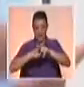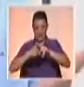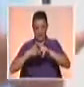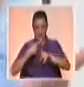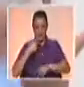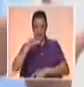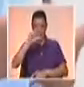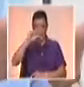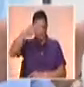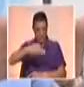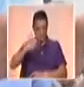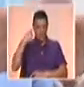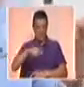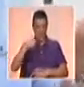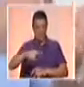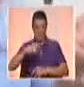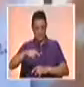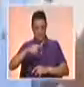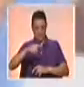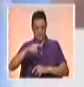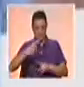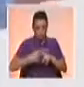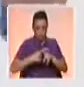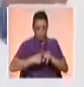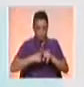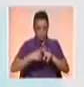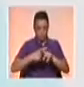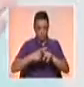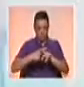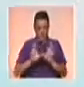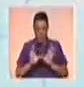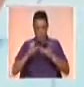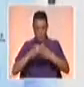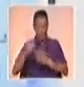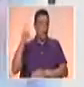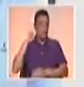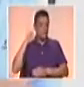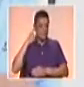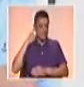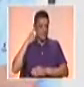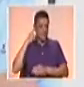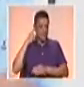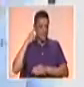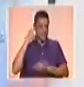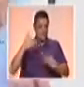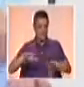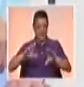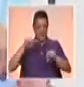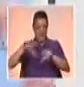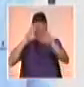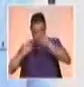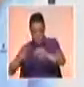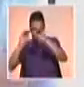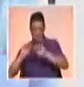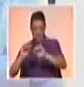língua gestual tem vindo a ser gradualmente mais intenso por parte da comunidade ouvinte. A maior procura desta formação é